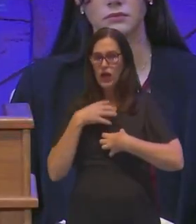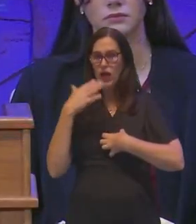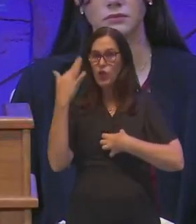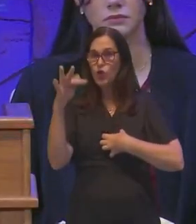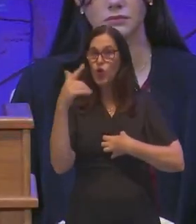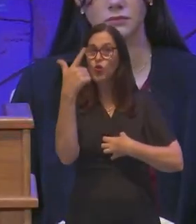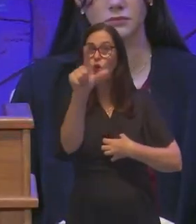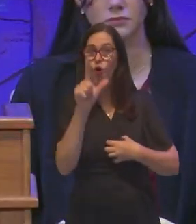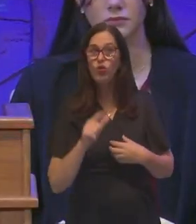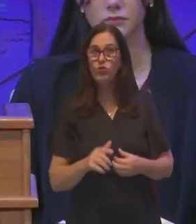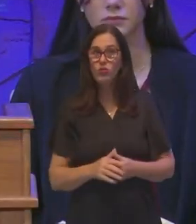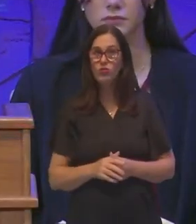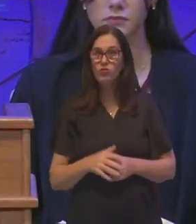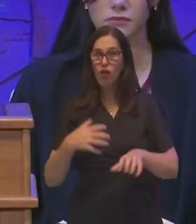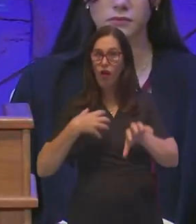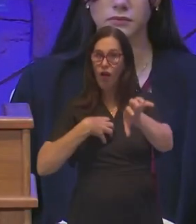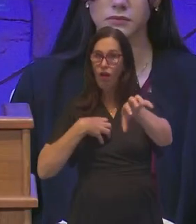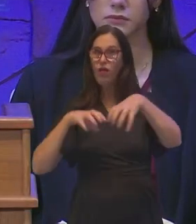do outro.